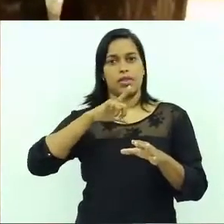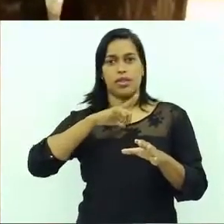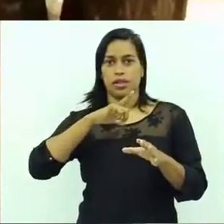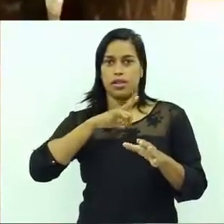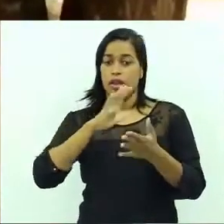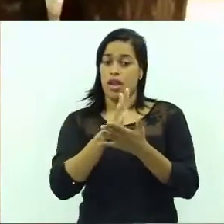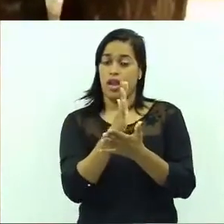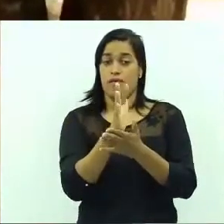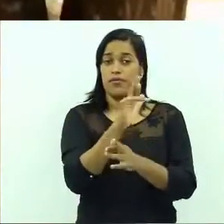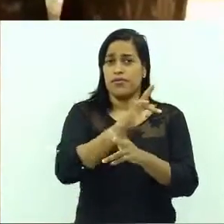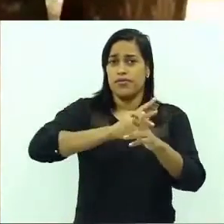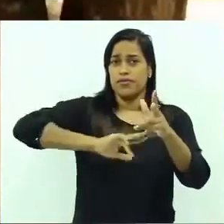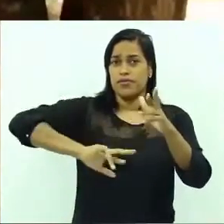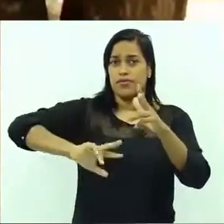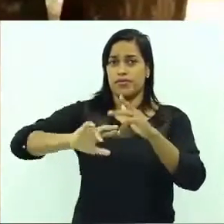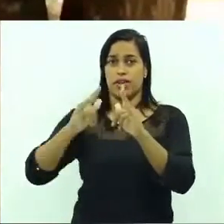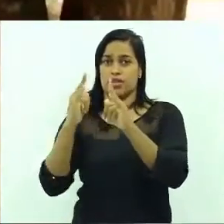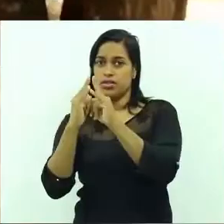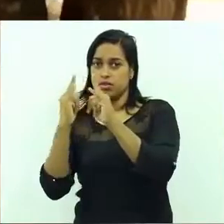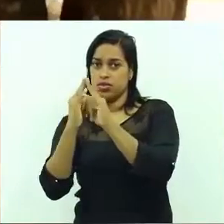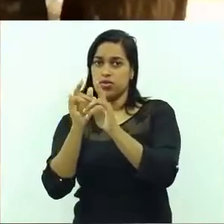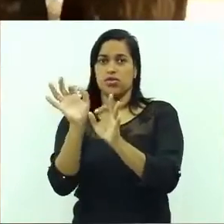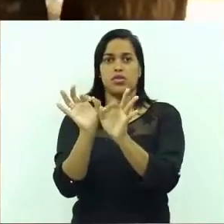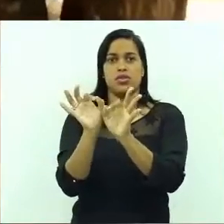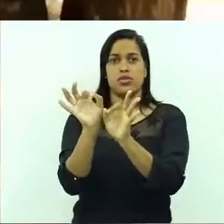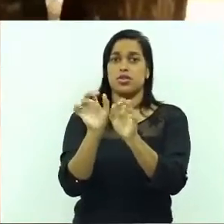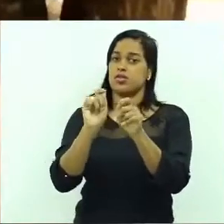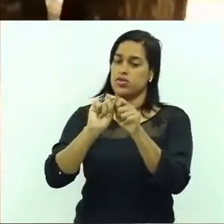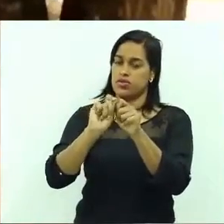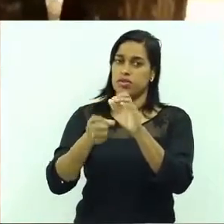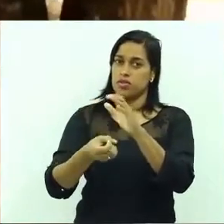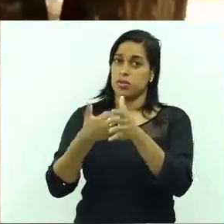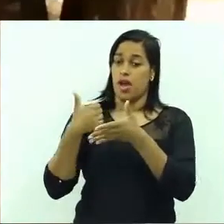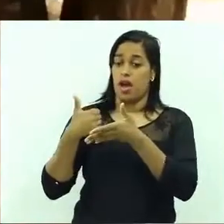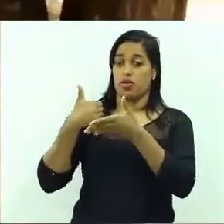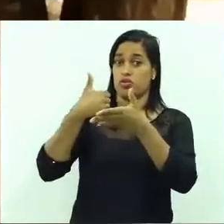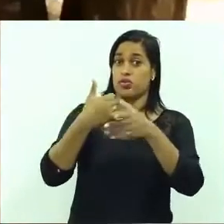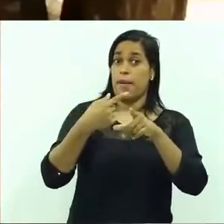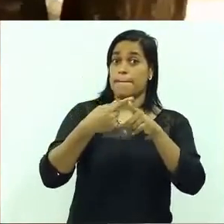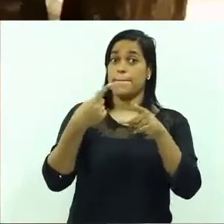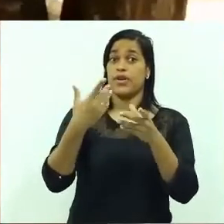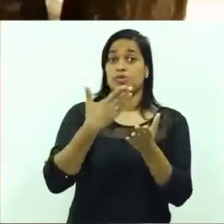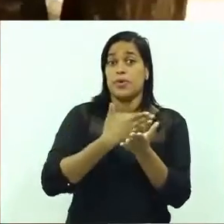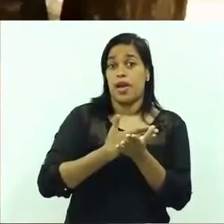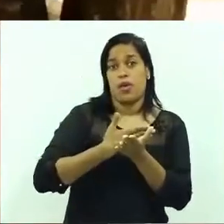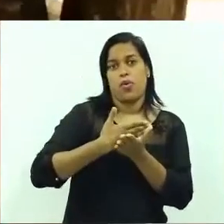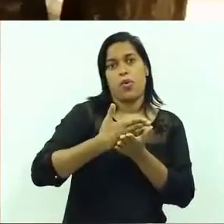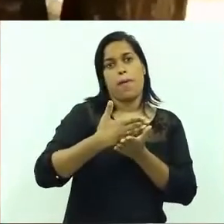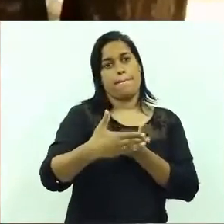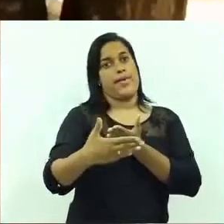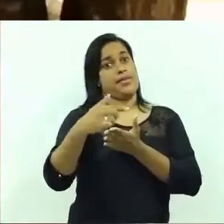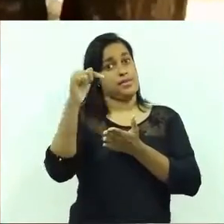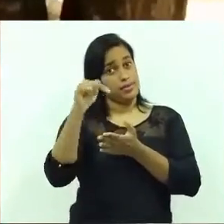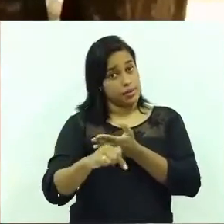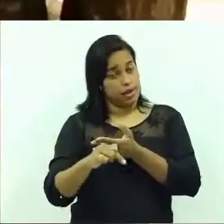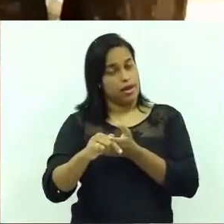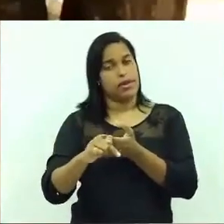várias organizações e instituições feitas para te ajudar. Mas para começar, não esqueçam